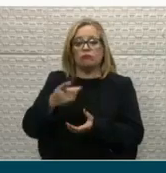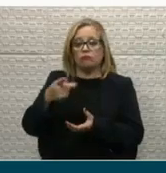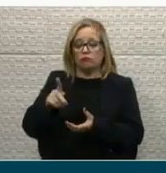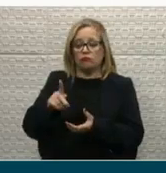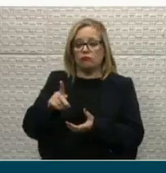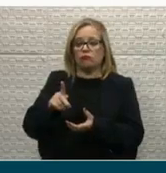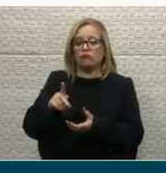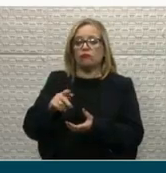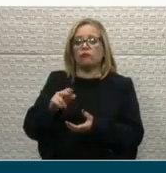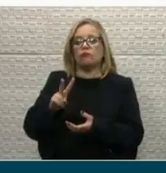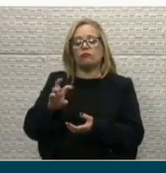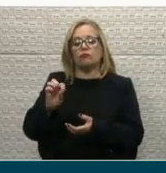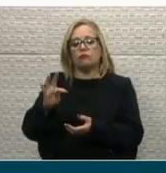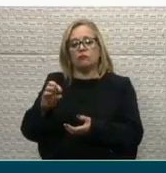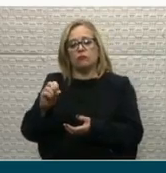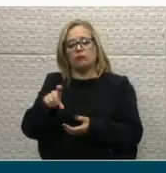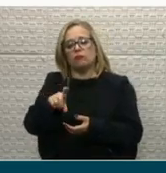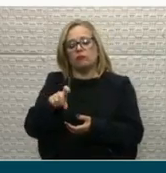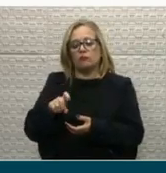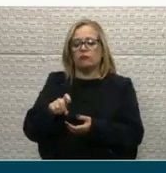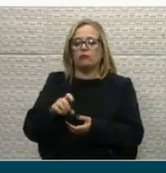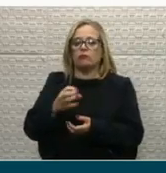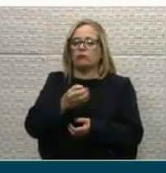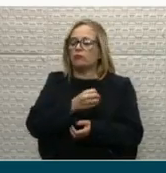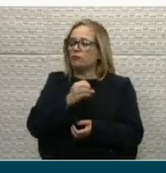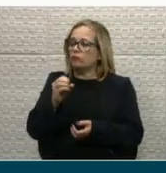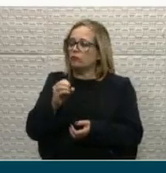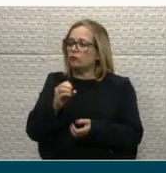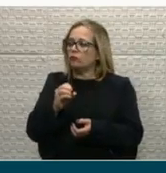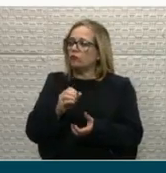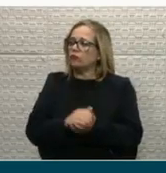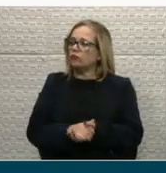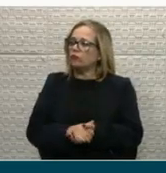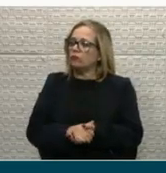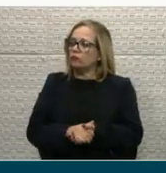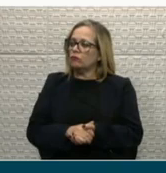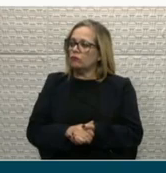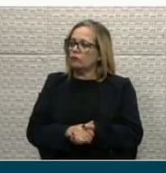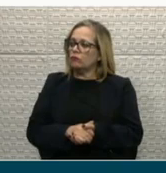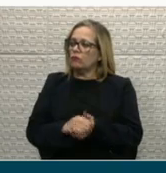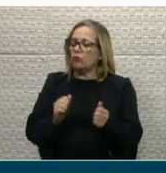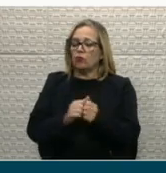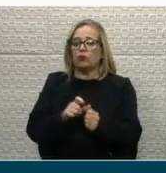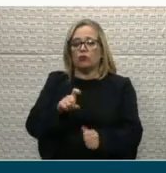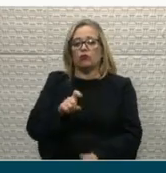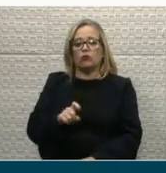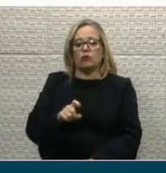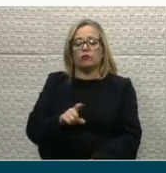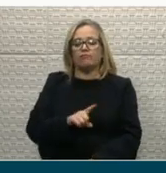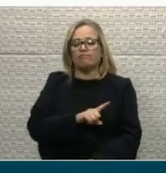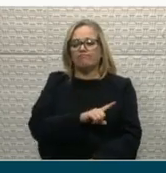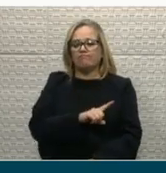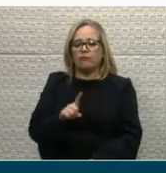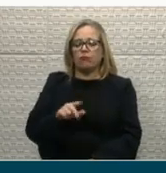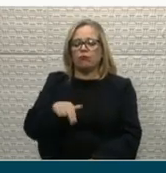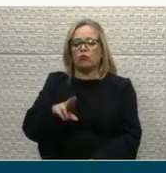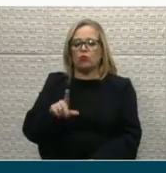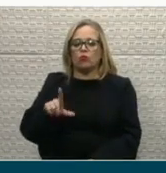autovetores são na forma x, 0, com um x não nulo. Porque eu sei que esses autovetores